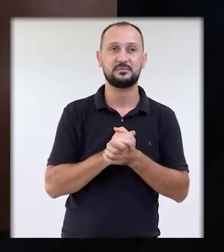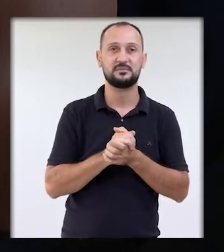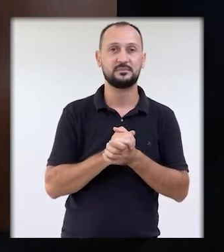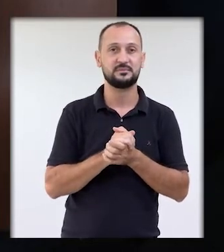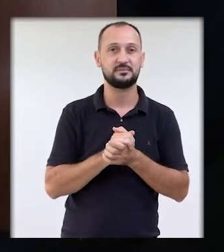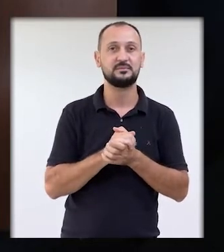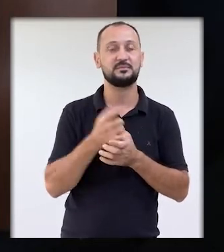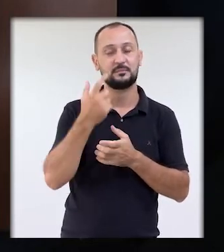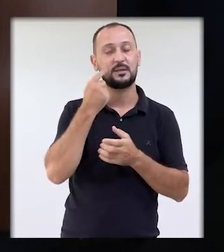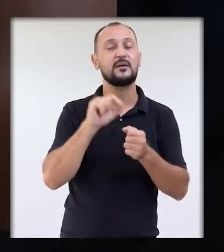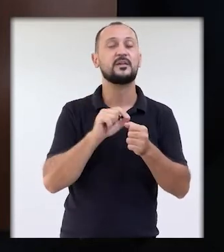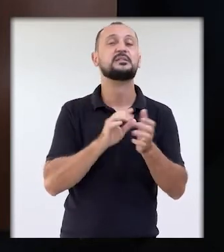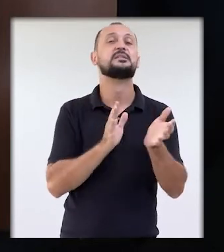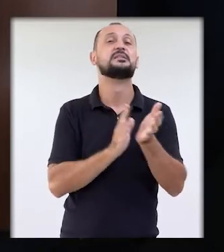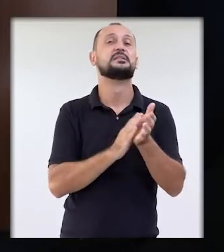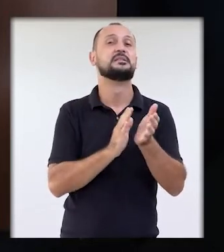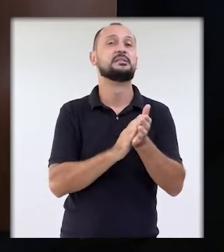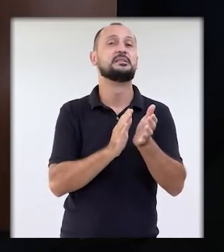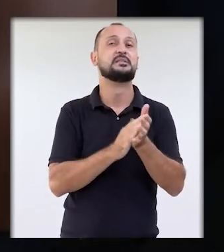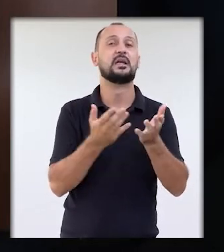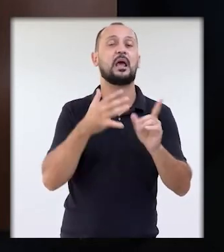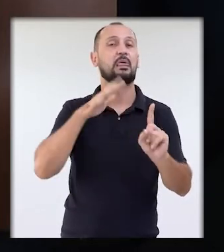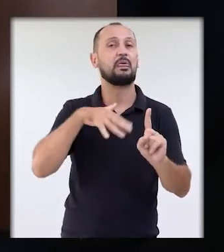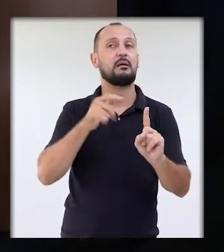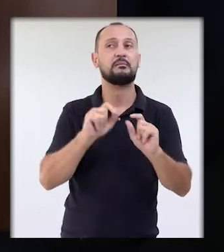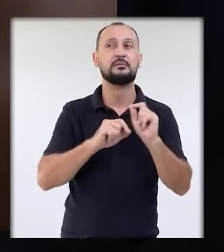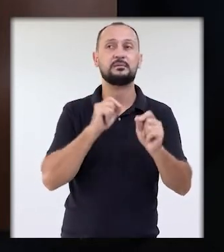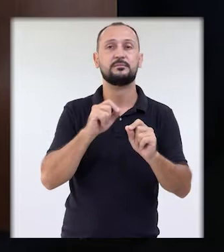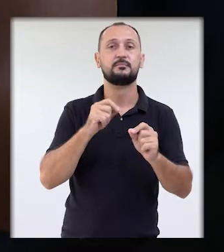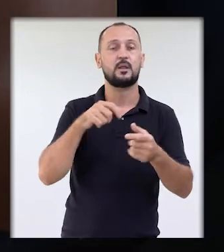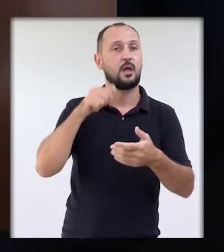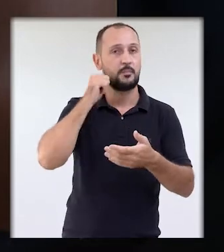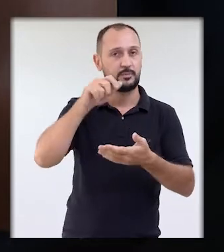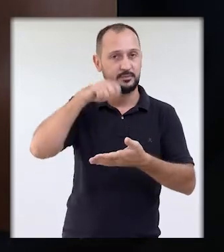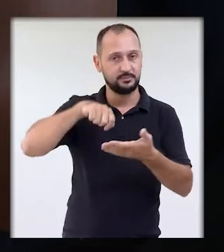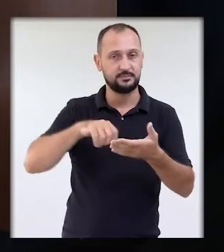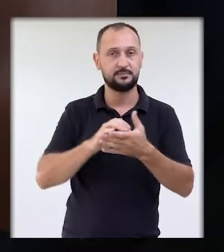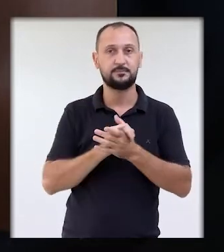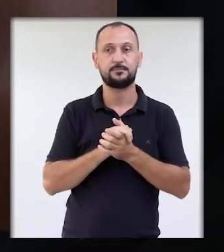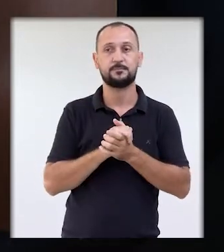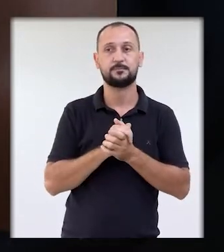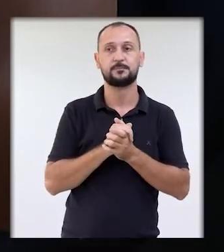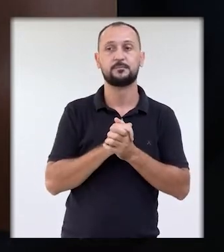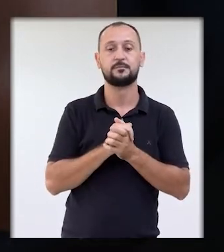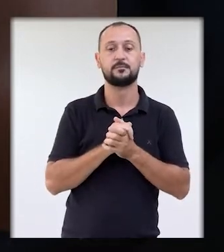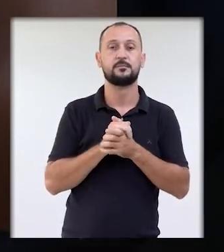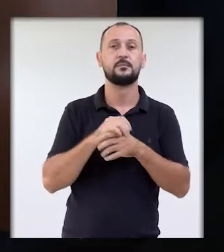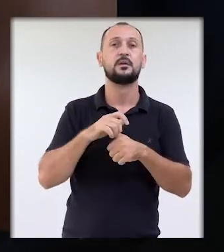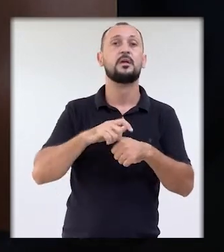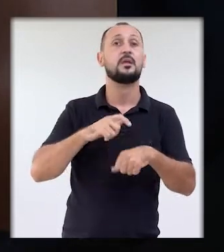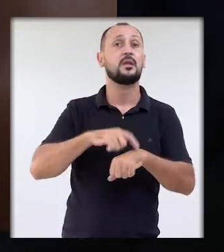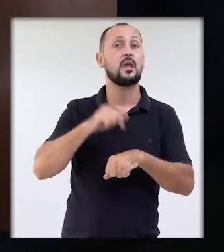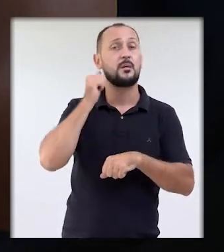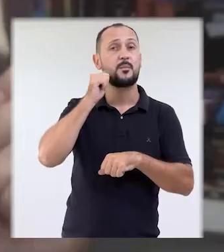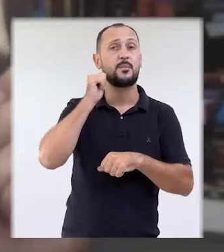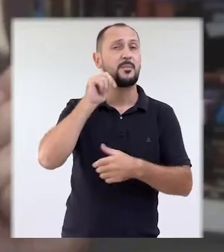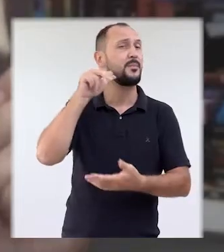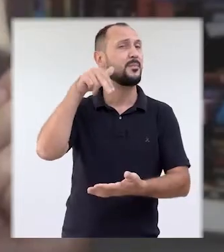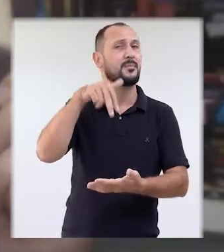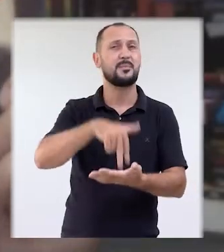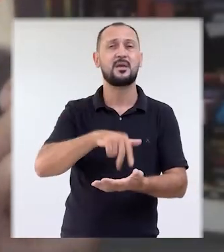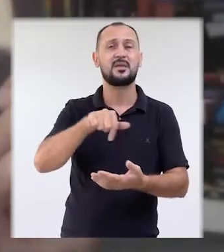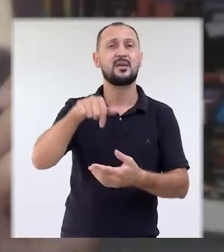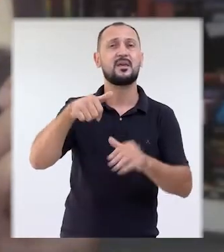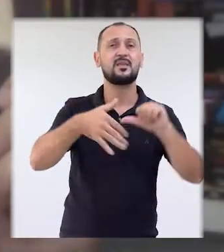Para tá homenageando também, de uma certa forma, uma autora feminina, né? Gastando um pouco do seu tempo. Feminina e